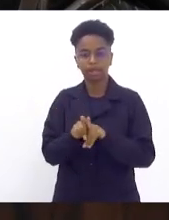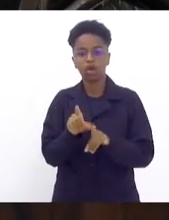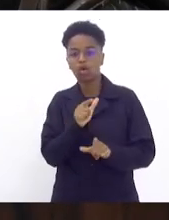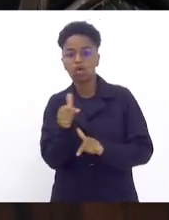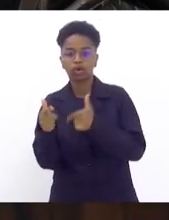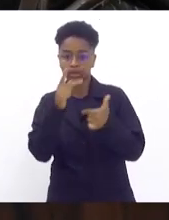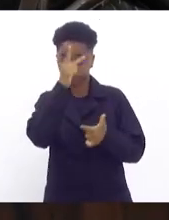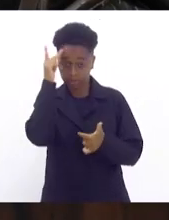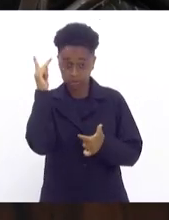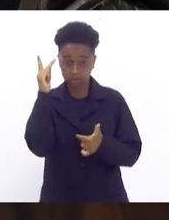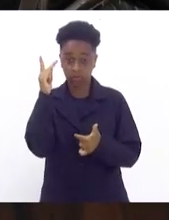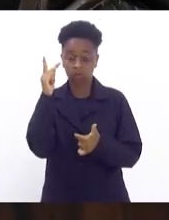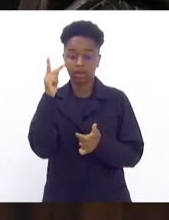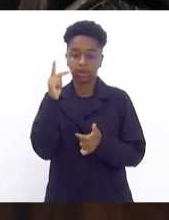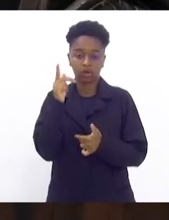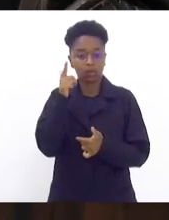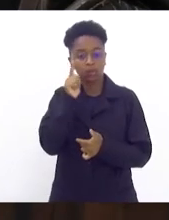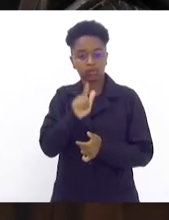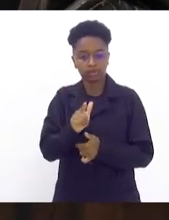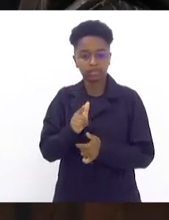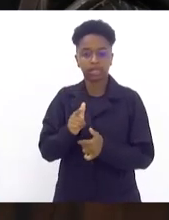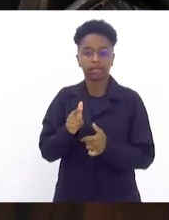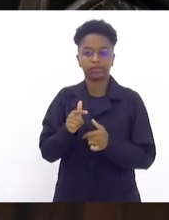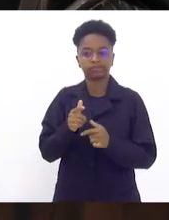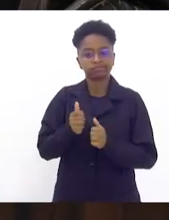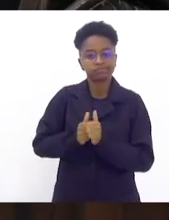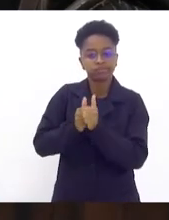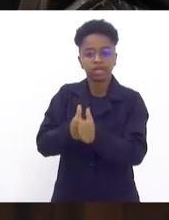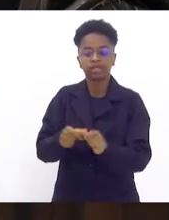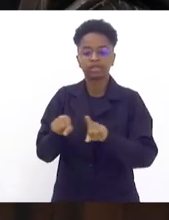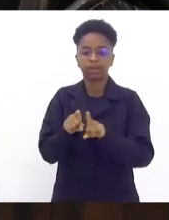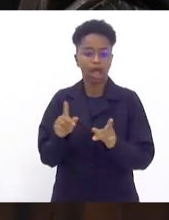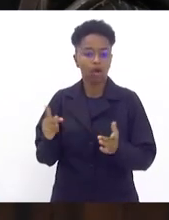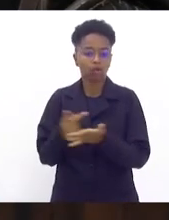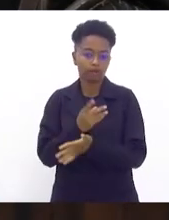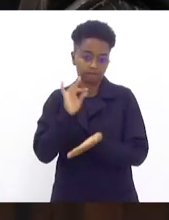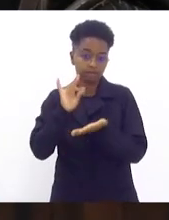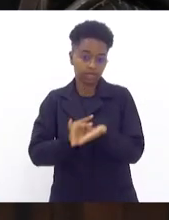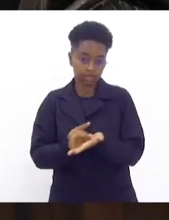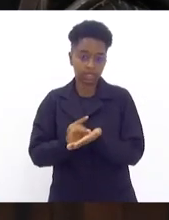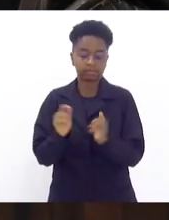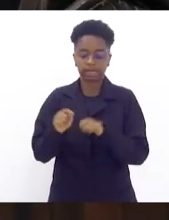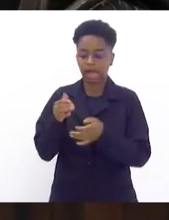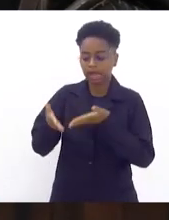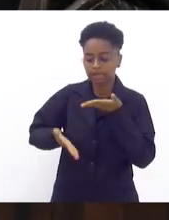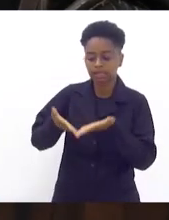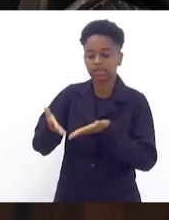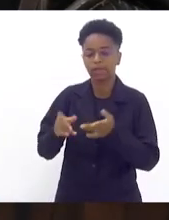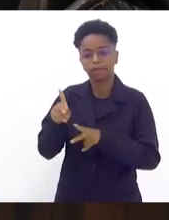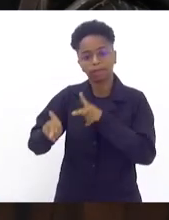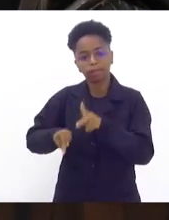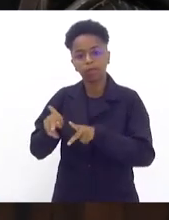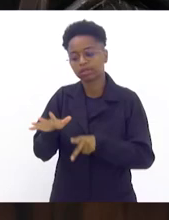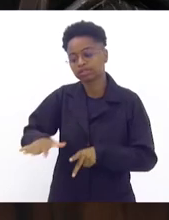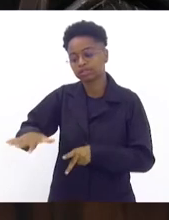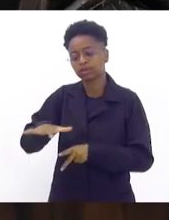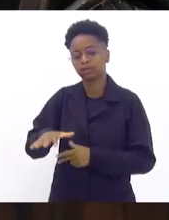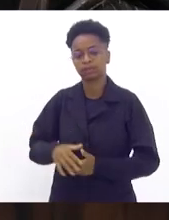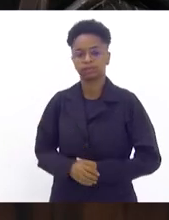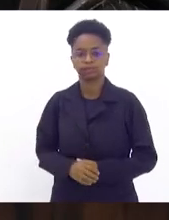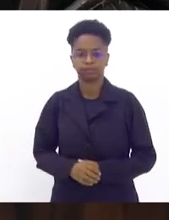DEAN possa realmente sair do papel e acontecer de verdade para atender uma grande parcela da população daquela